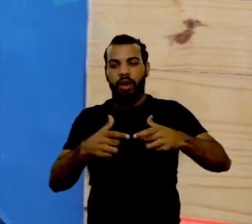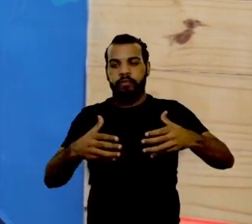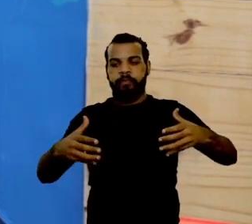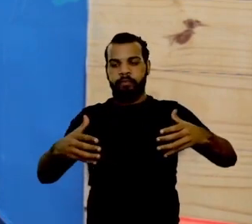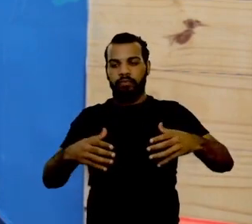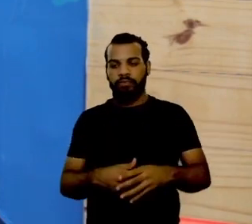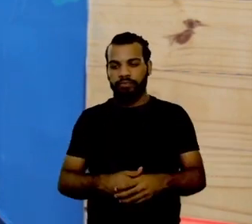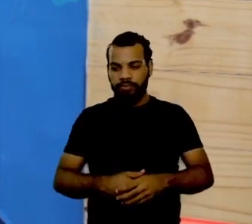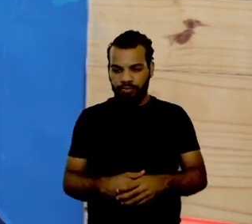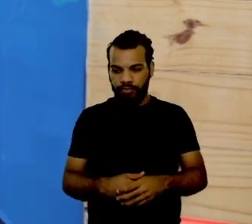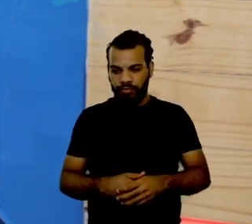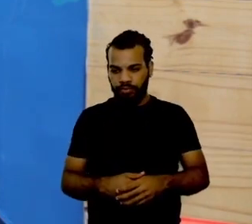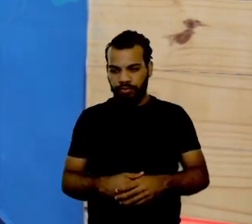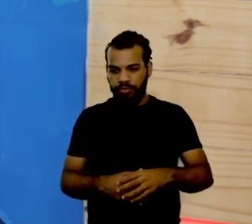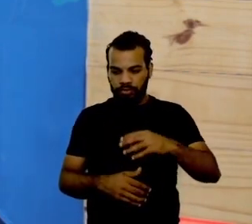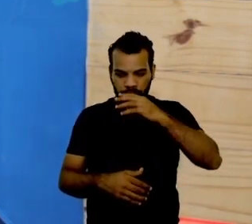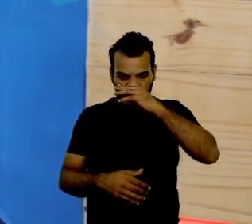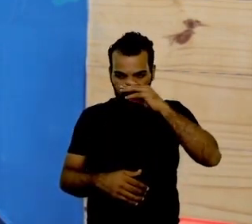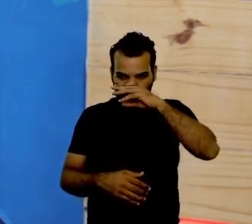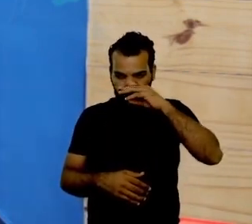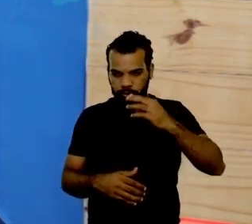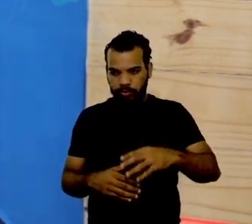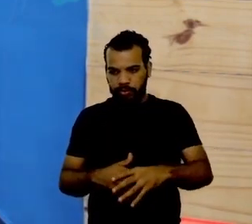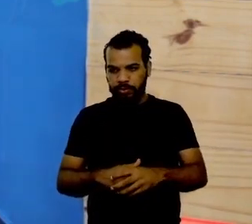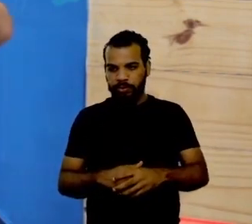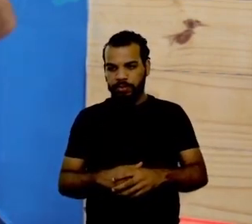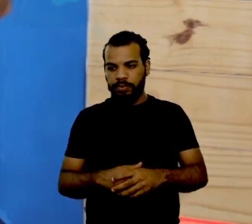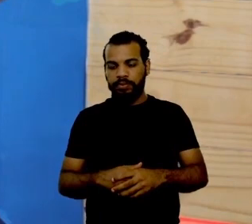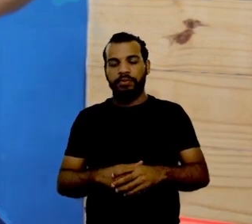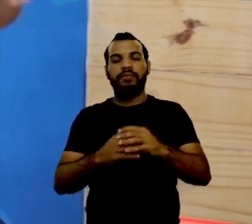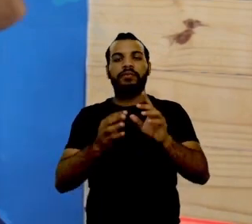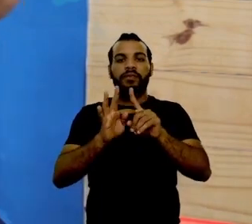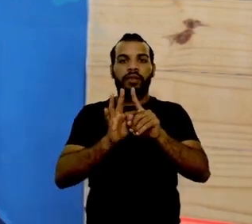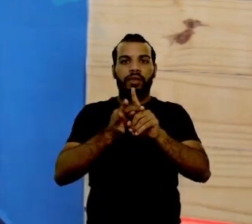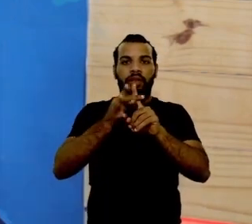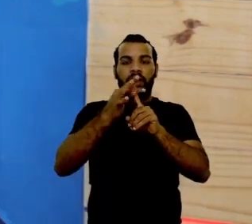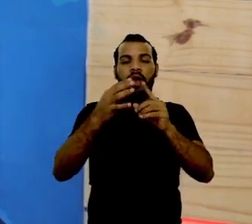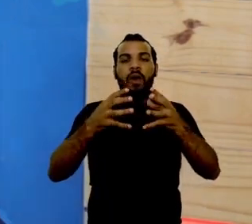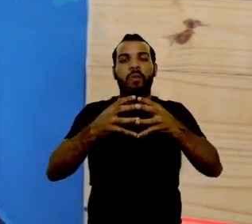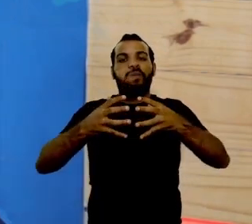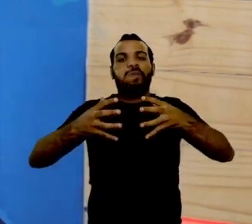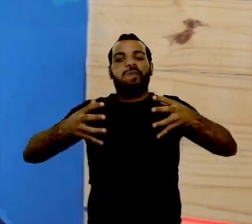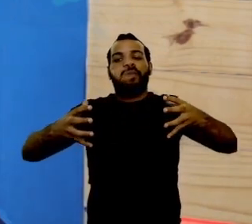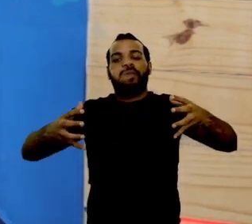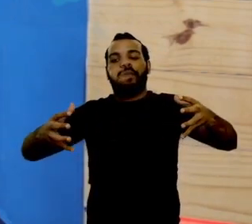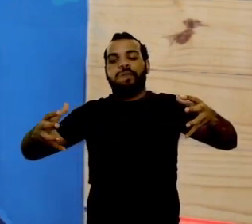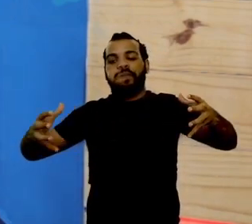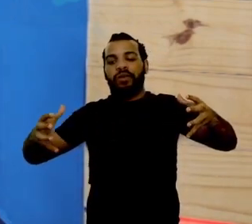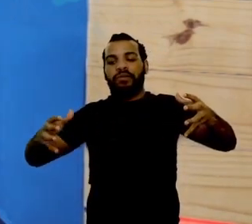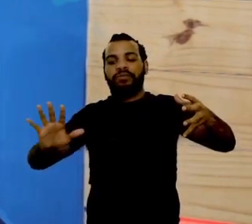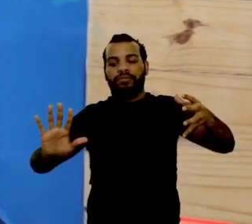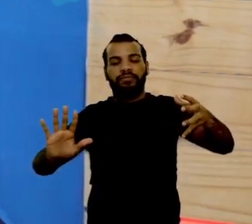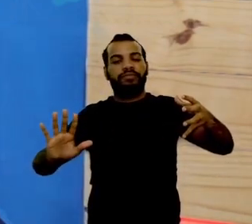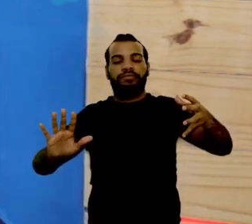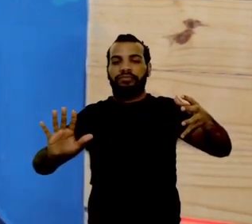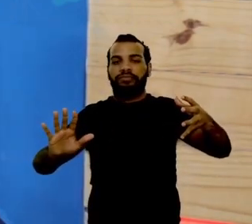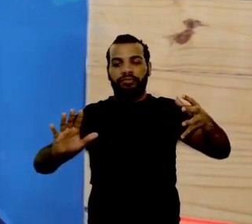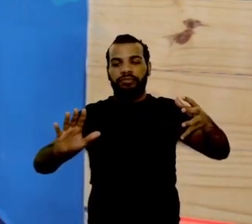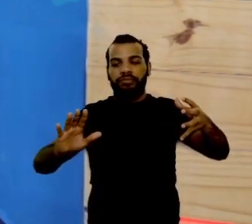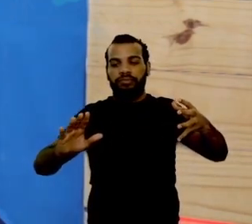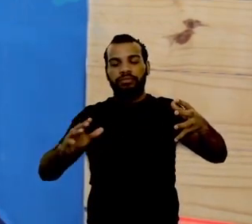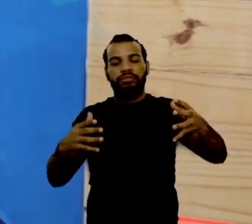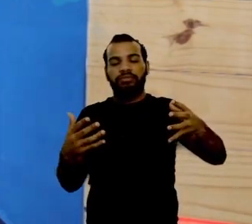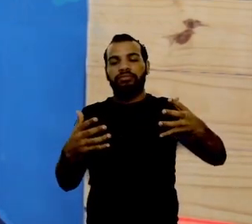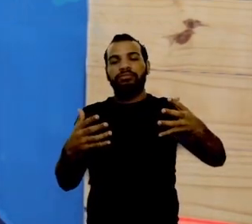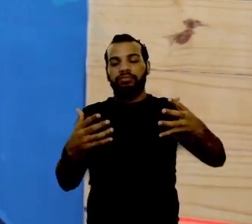fornece calor para um sólido, ele se dilata de forma volumétrica, aumenta em todas as direções,